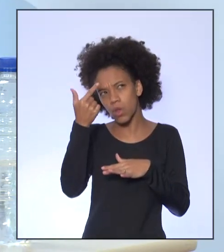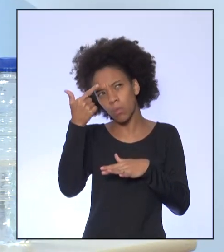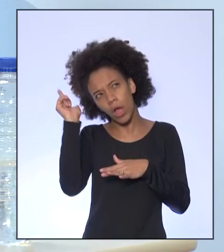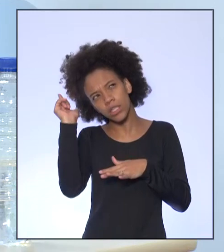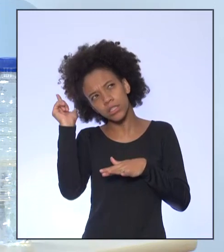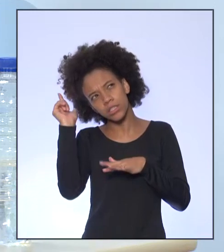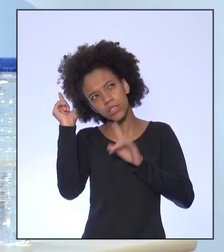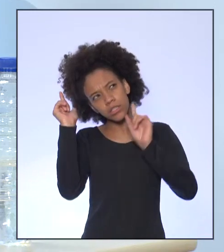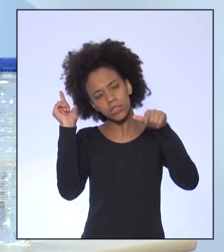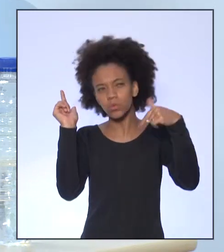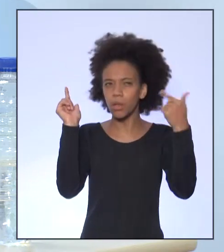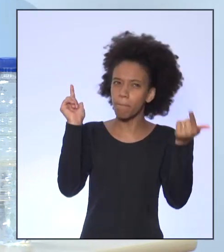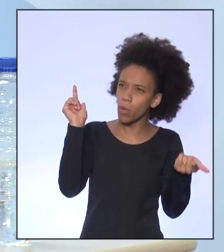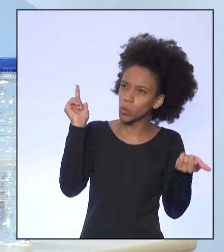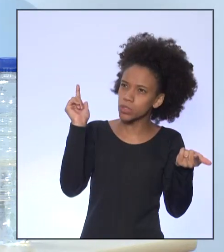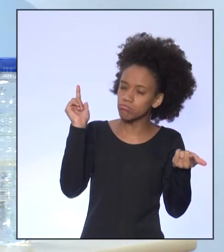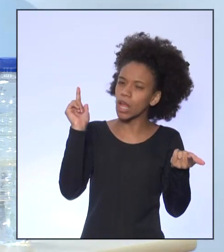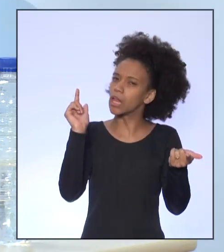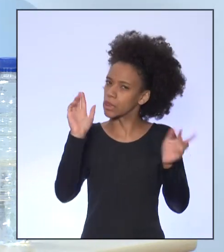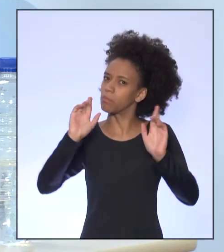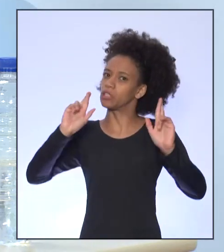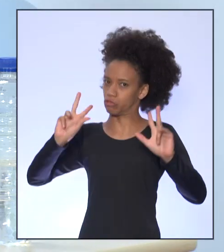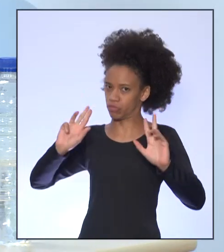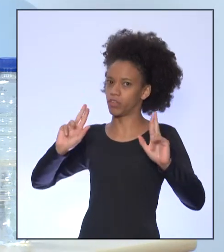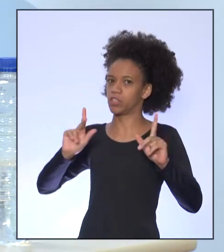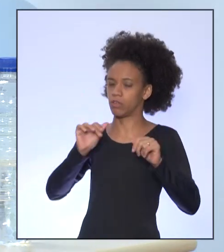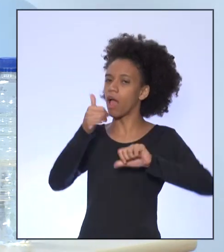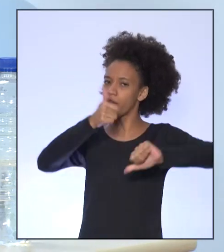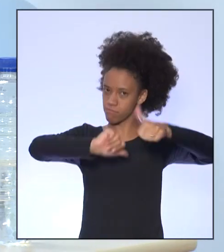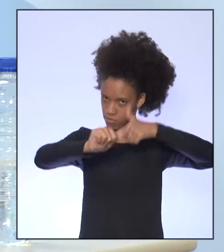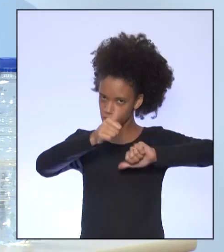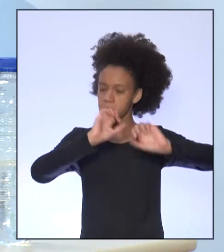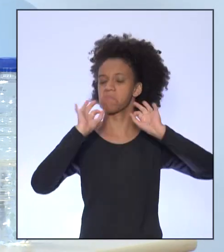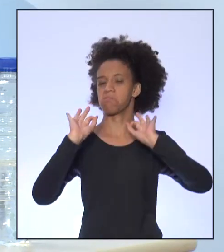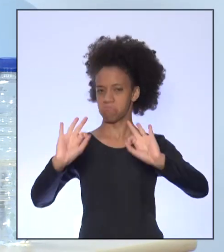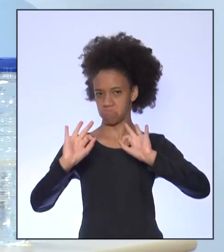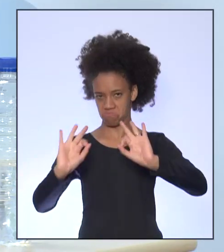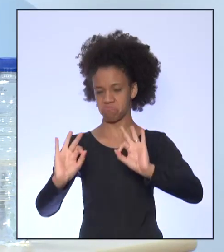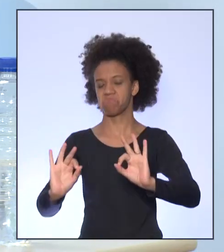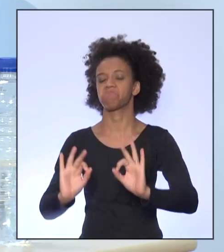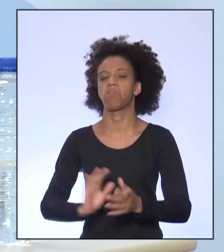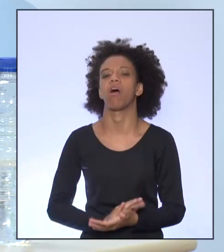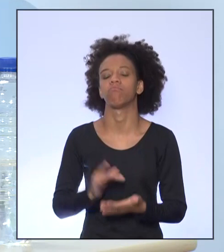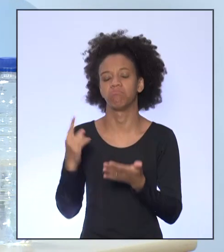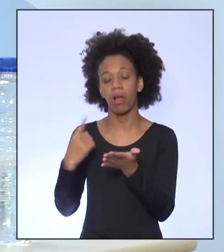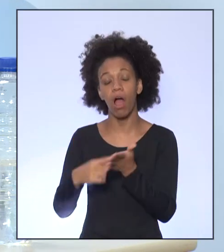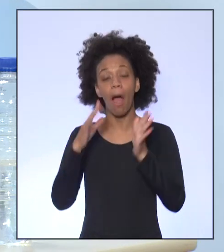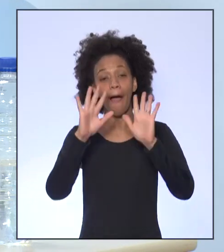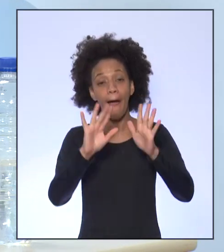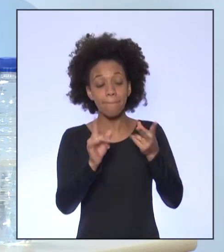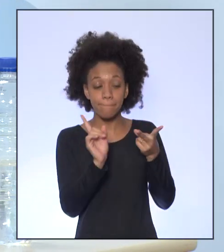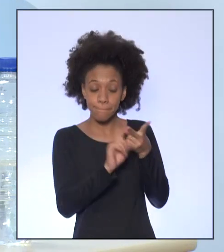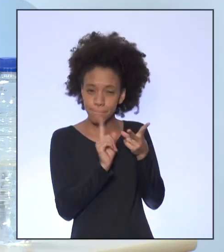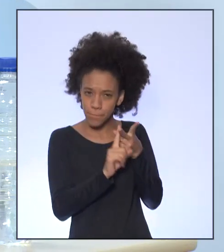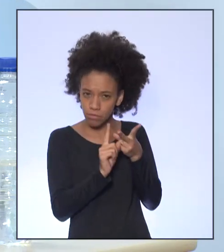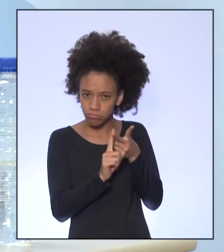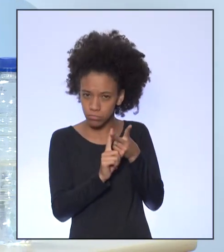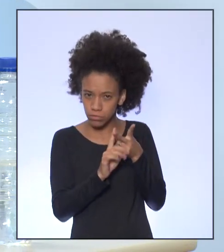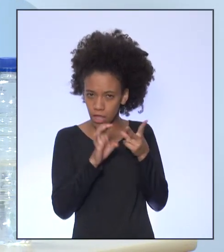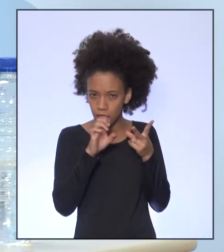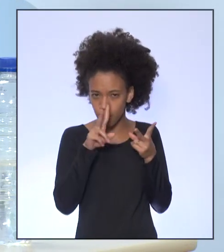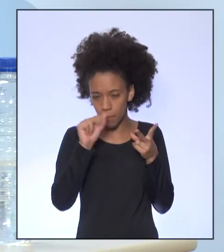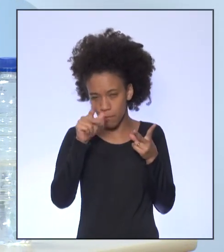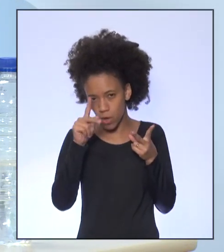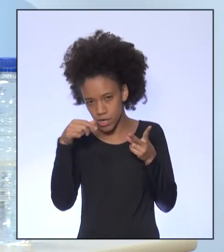é muito diferente. Então, é uma transformação química. Beleza, a maioria acertou. O 2, a gente falou da evaporação